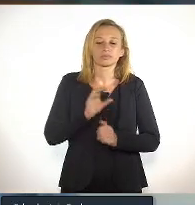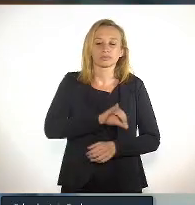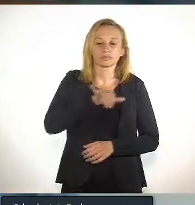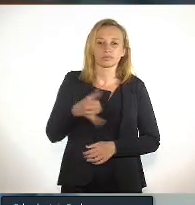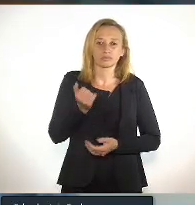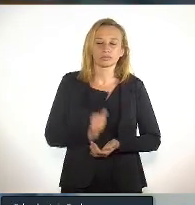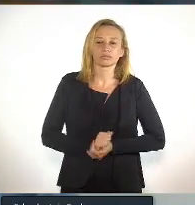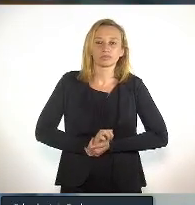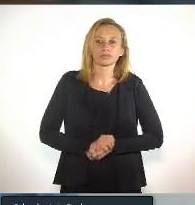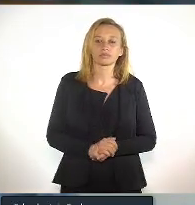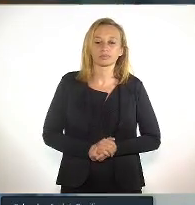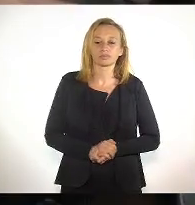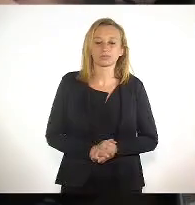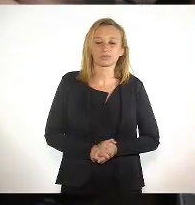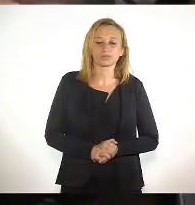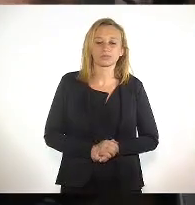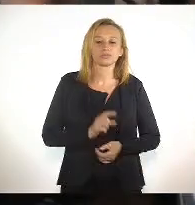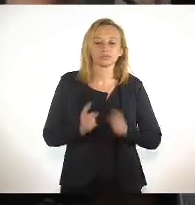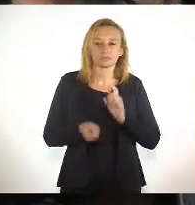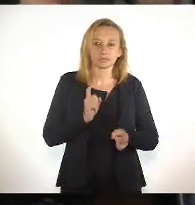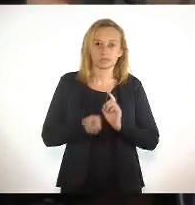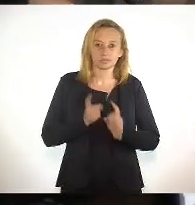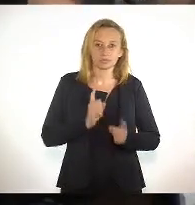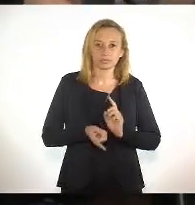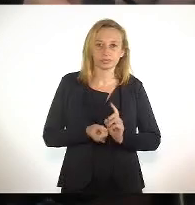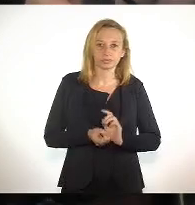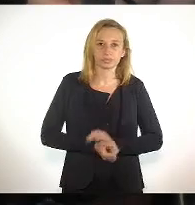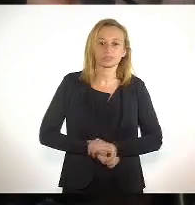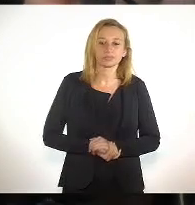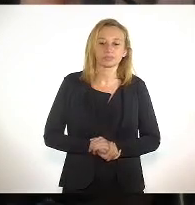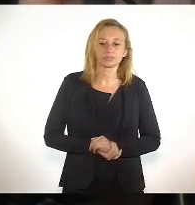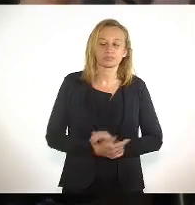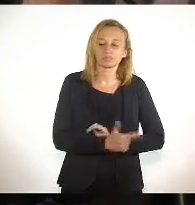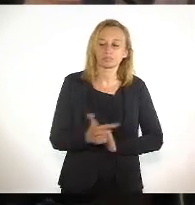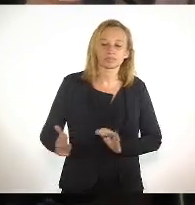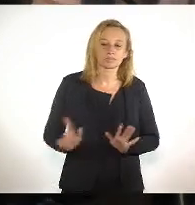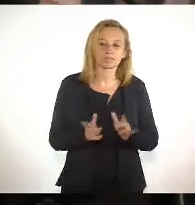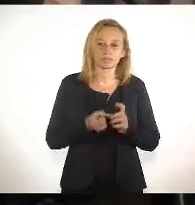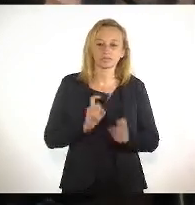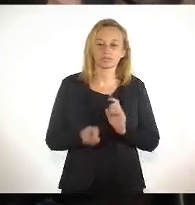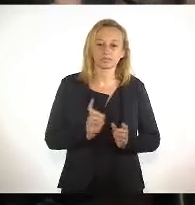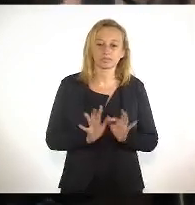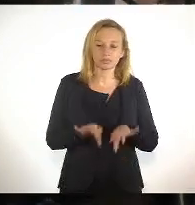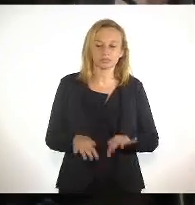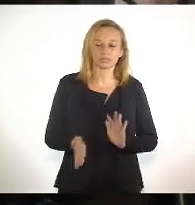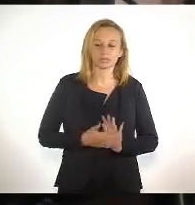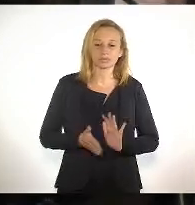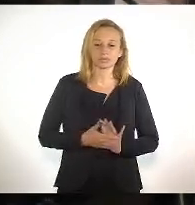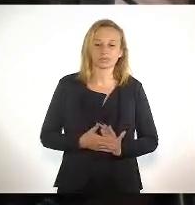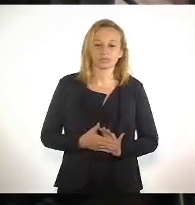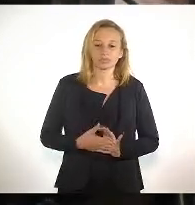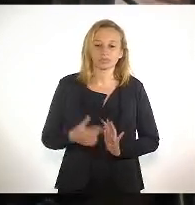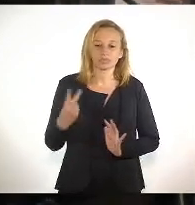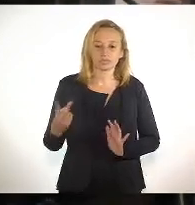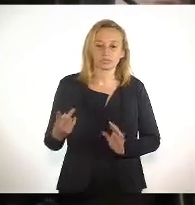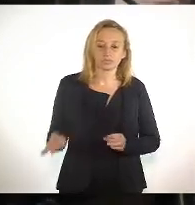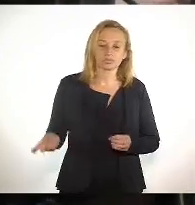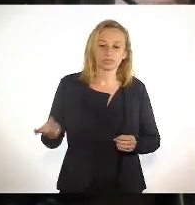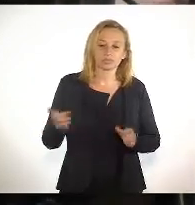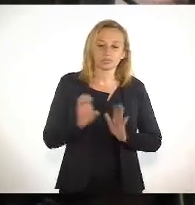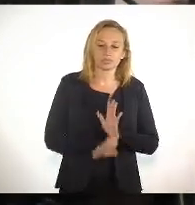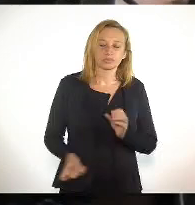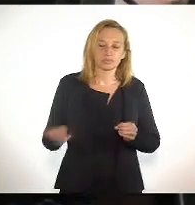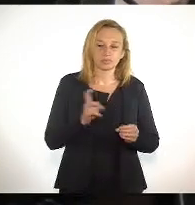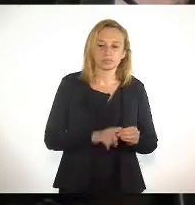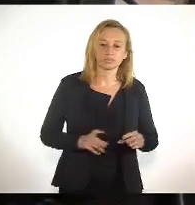da CCJ. Os pareceres emitidos em discussão. Não havendo quem queira discutir, encerra a discussão. A presente proposta recebeu 2 emendas e